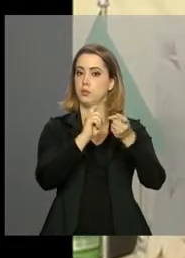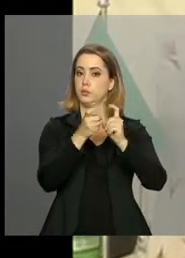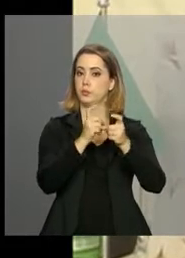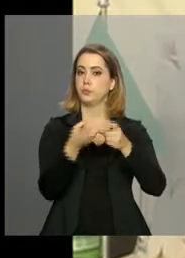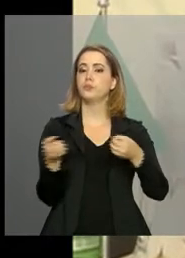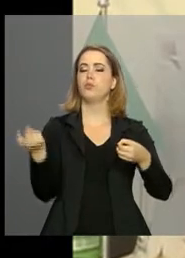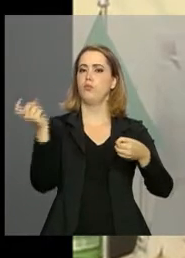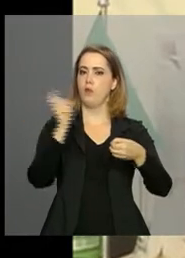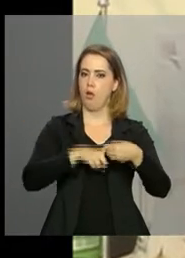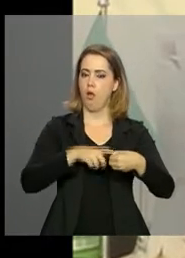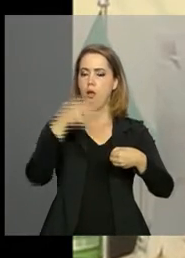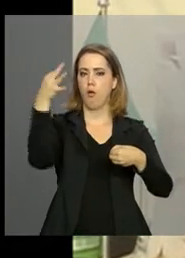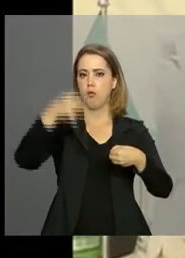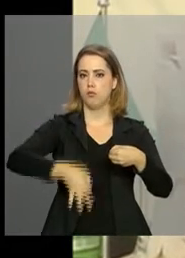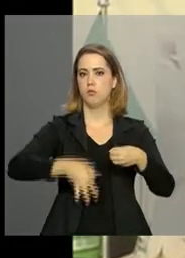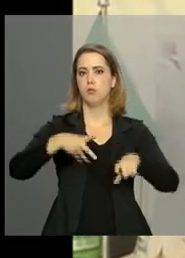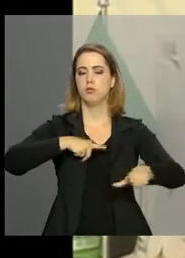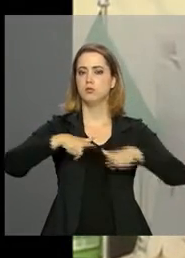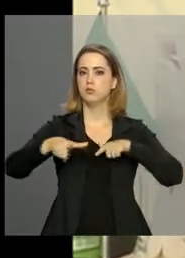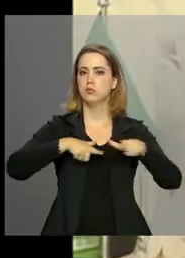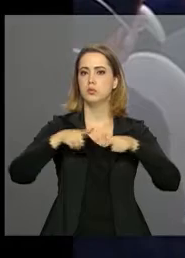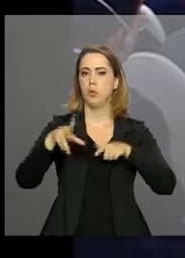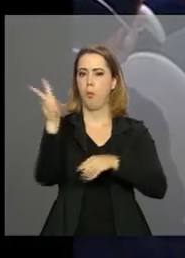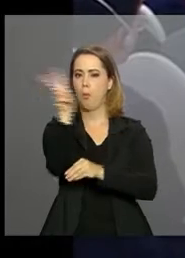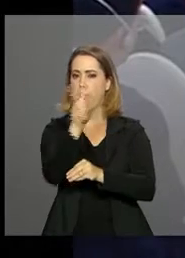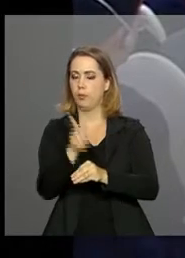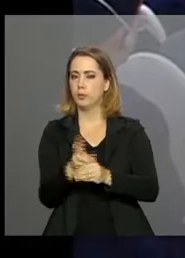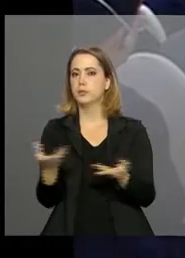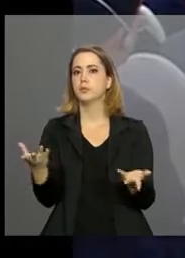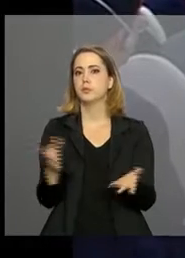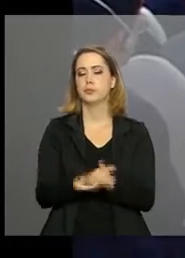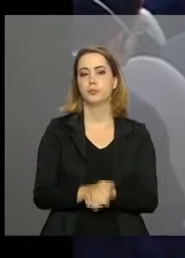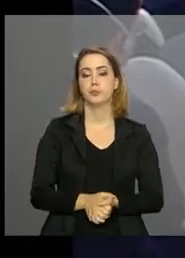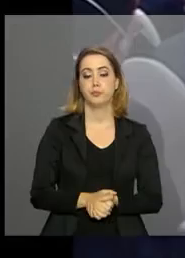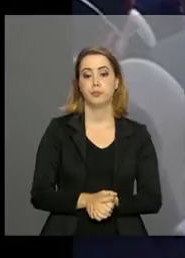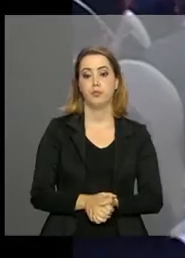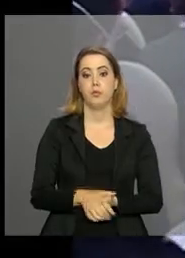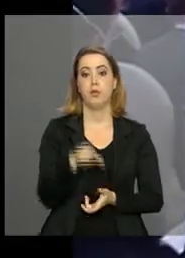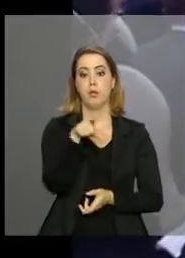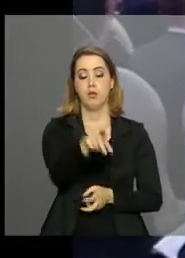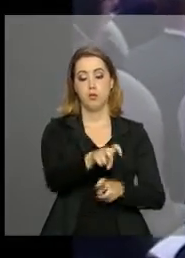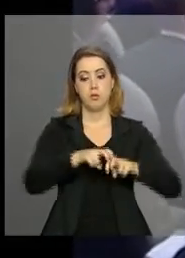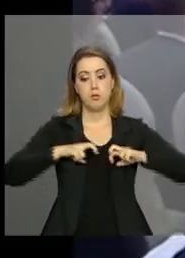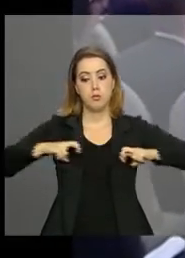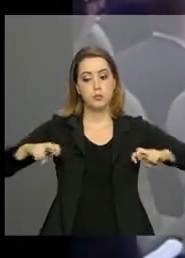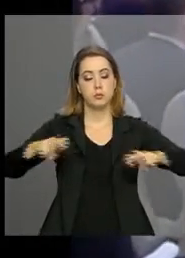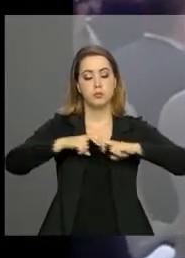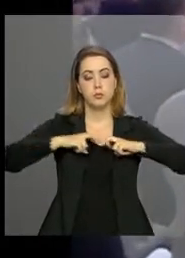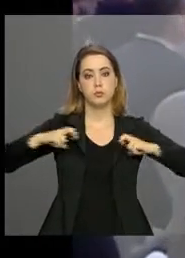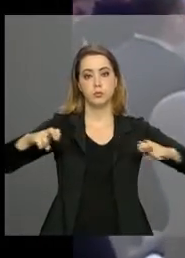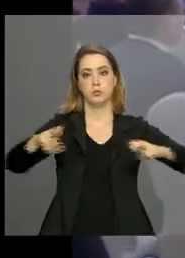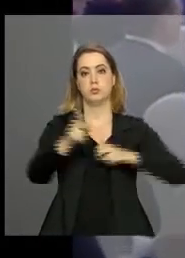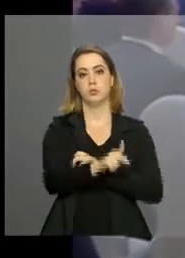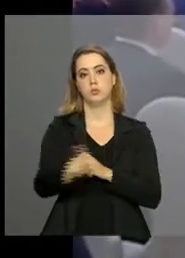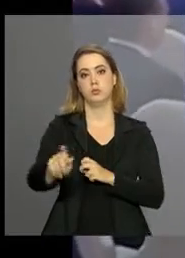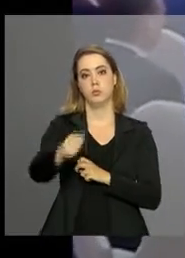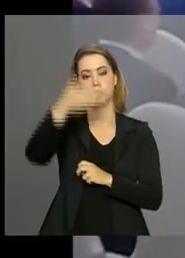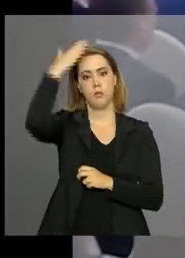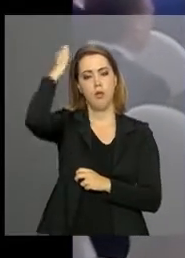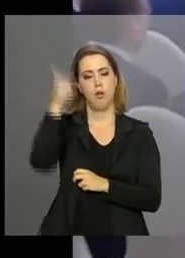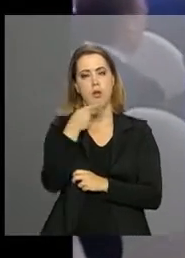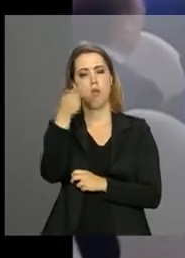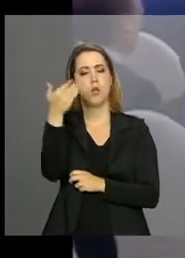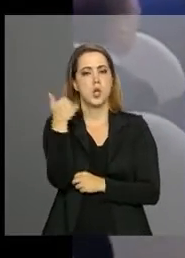ter o efetivo e supervisão já na sessão plenária o presidente michel temer destacou o papel do novo banco de desenvolvimento